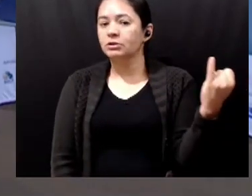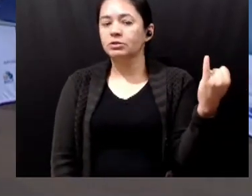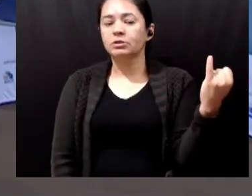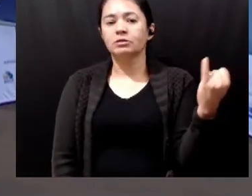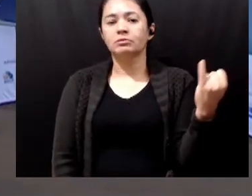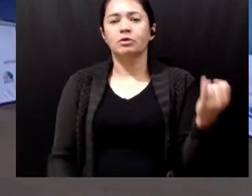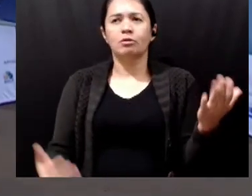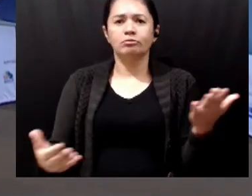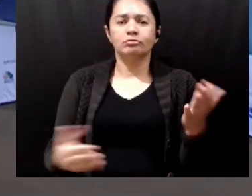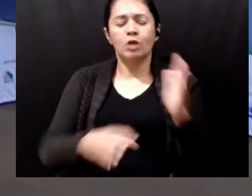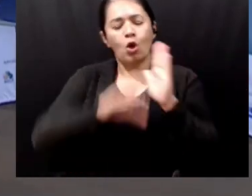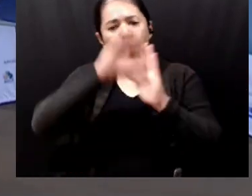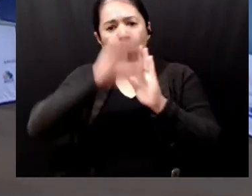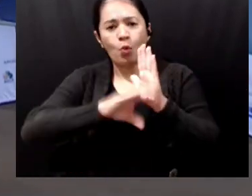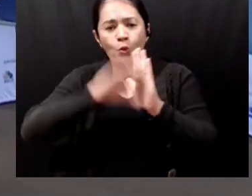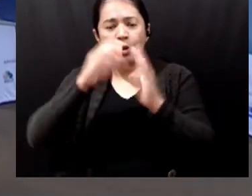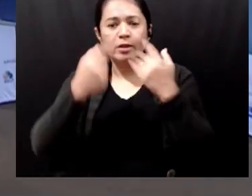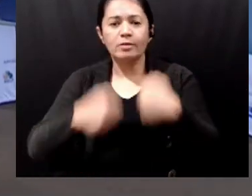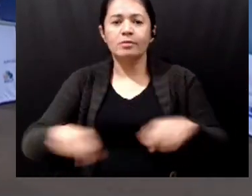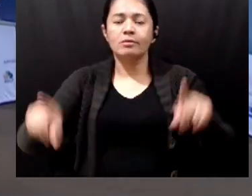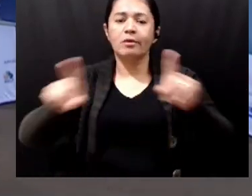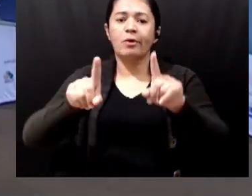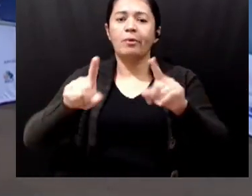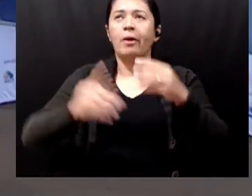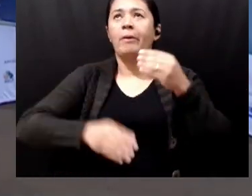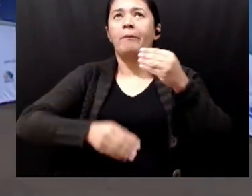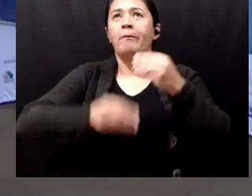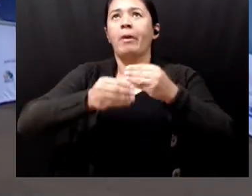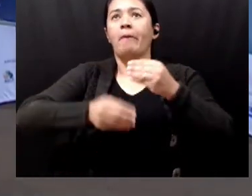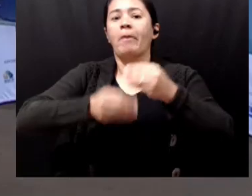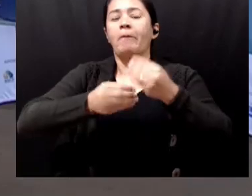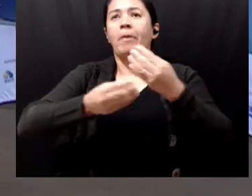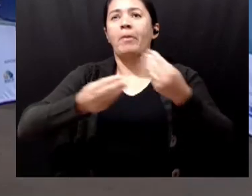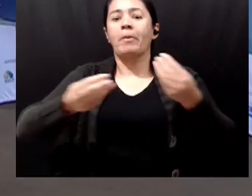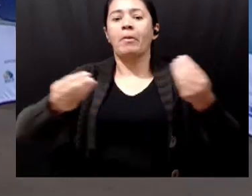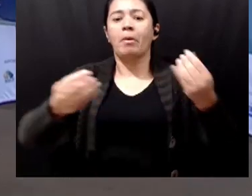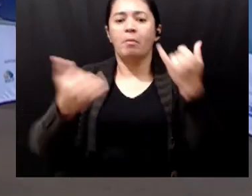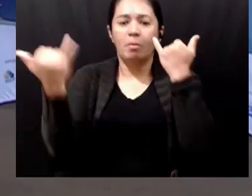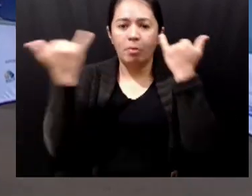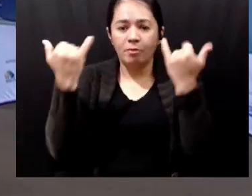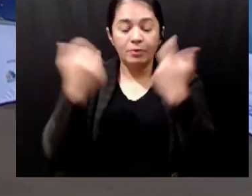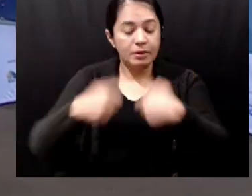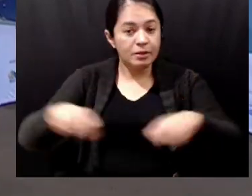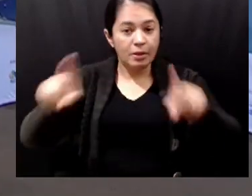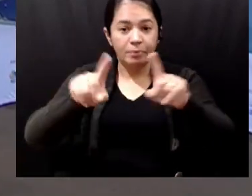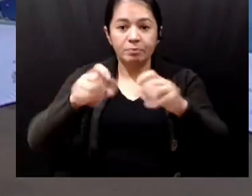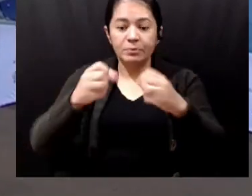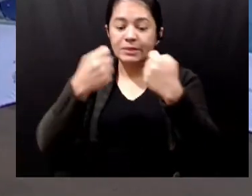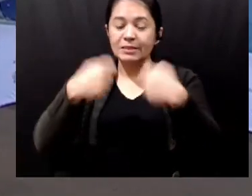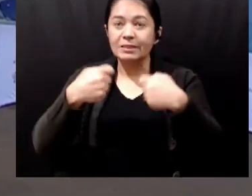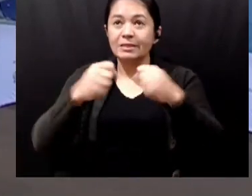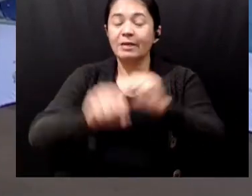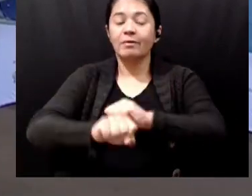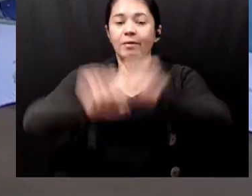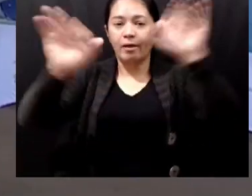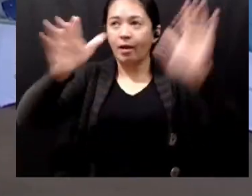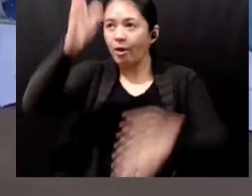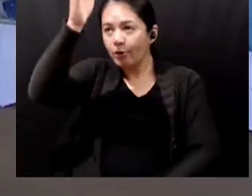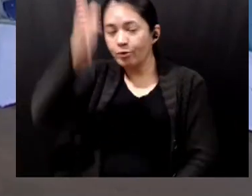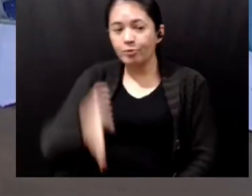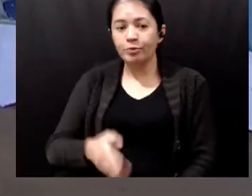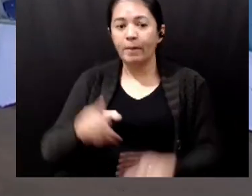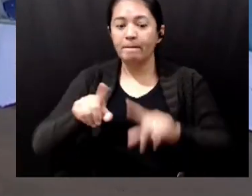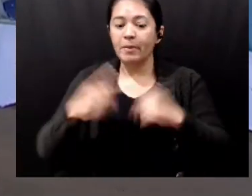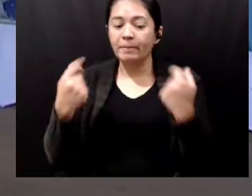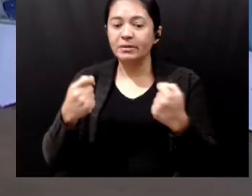não precisa colocar muitas informações, tem que ser objetivo, mas ele precisa estar atualizado. E sim,